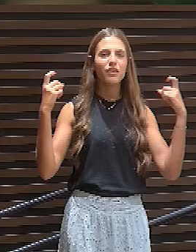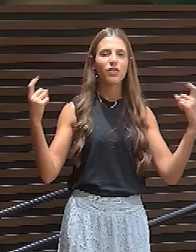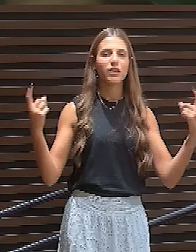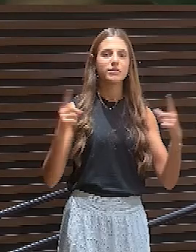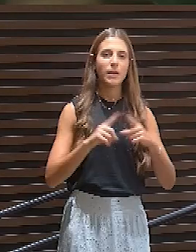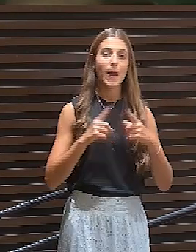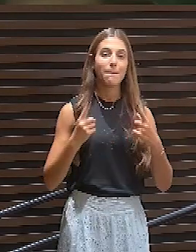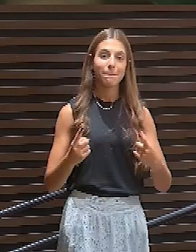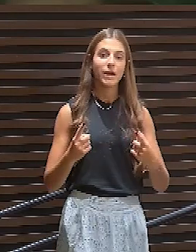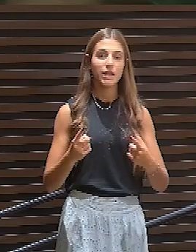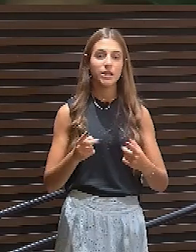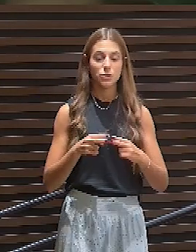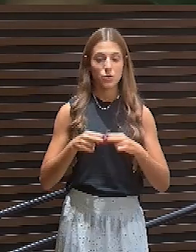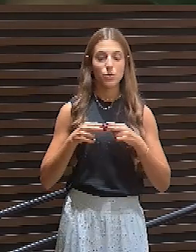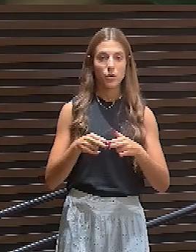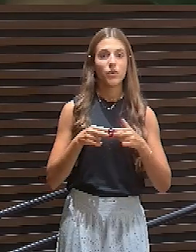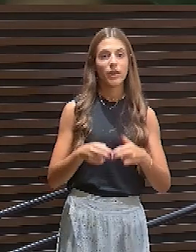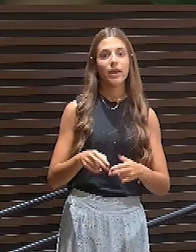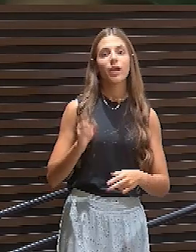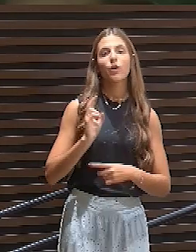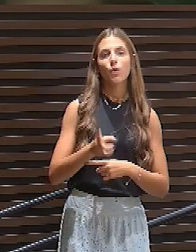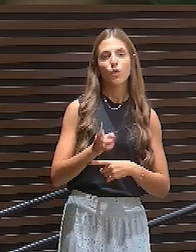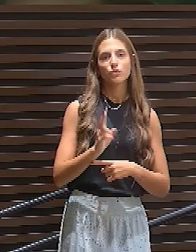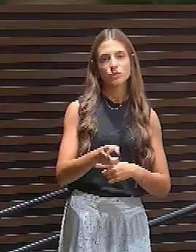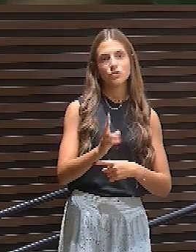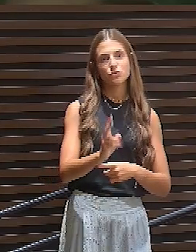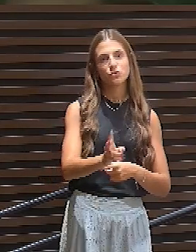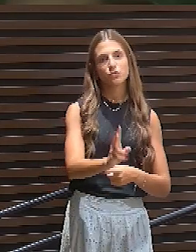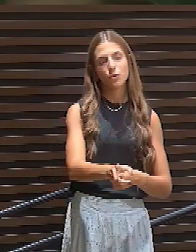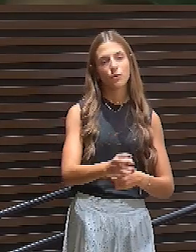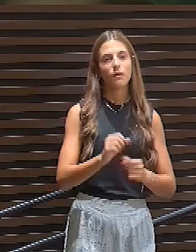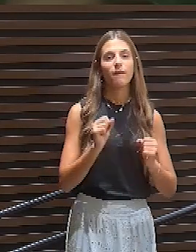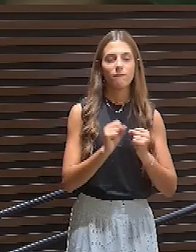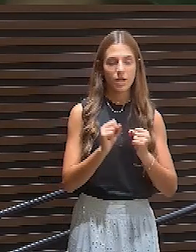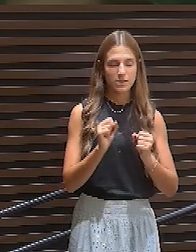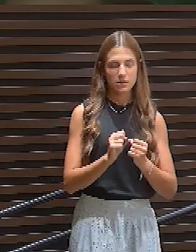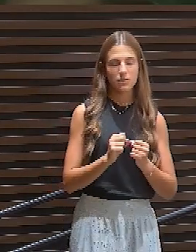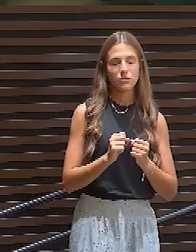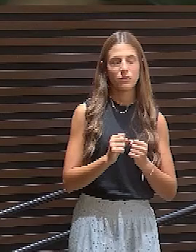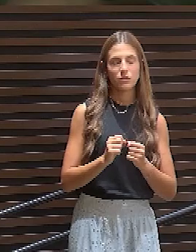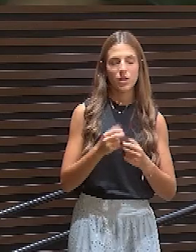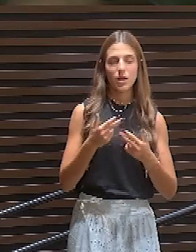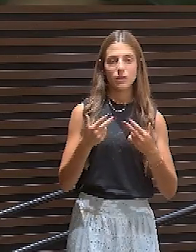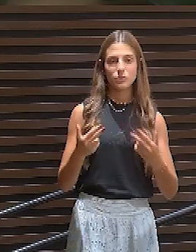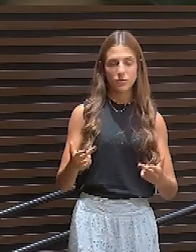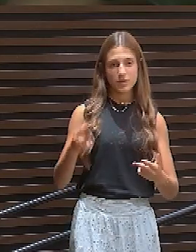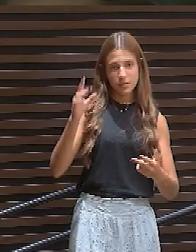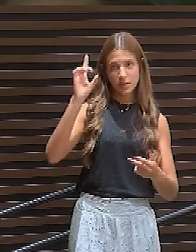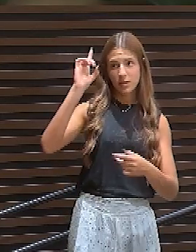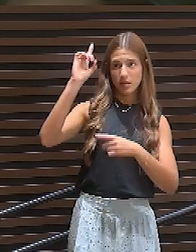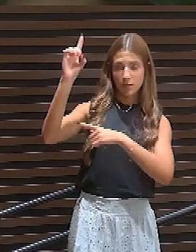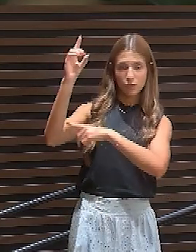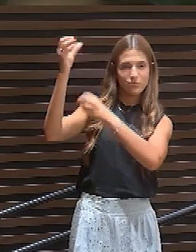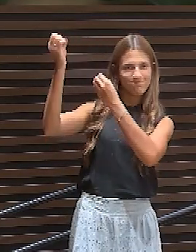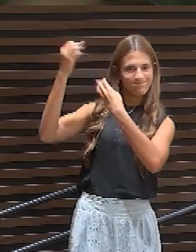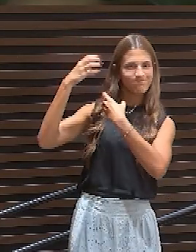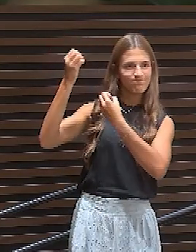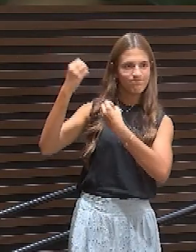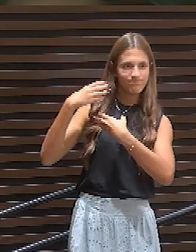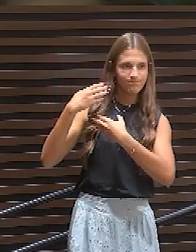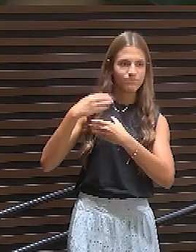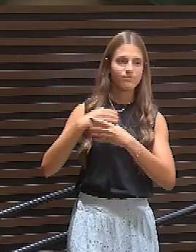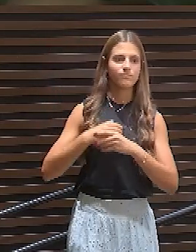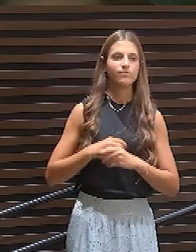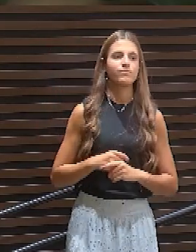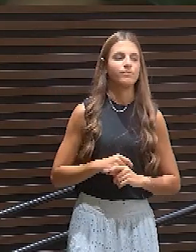ele continuou fazendo aquilo que divinamente ele foi instruído